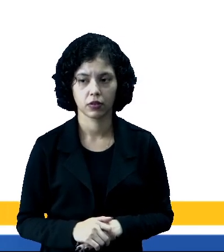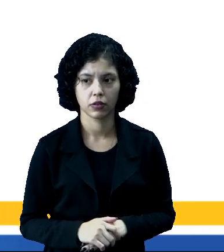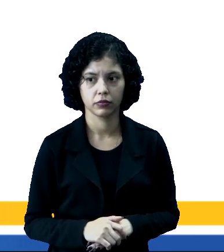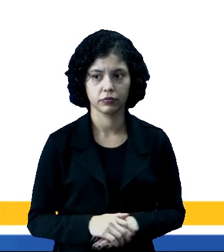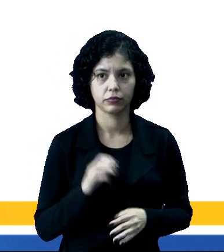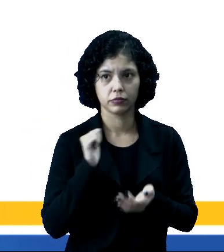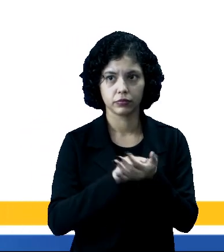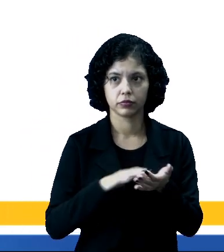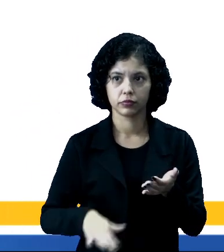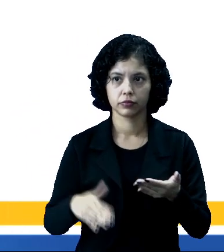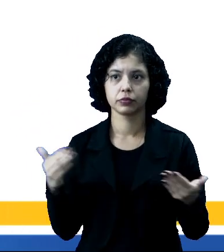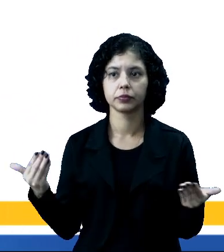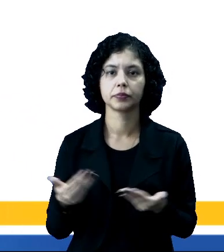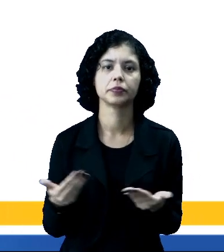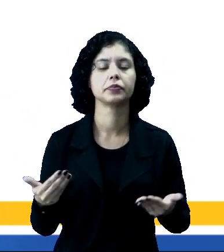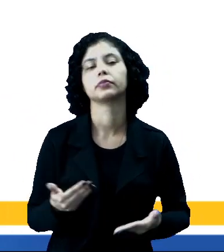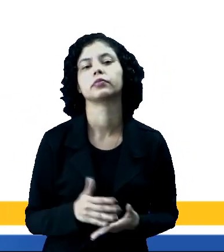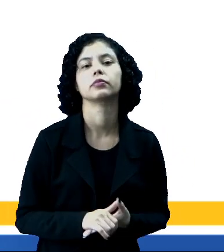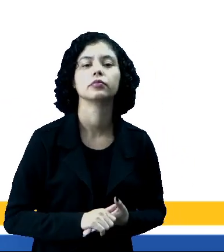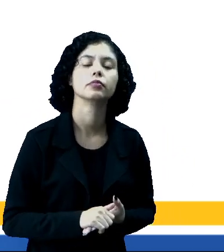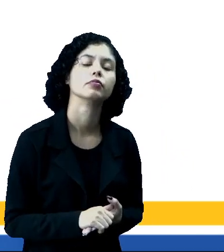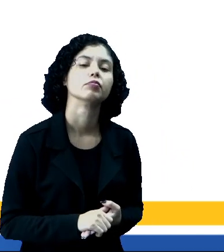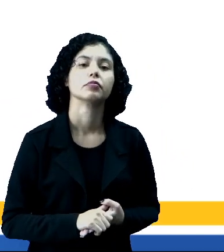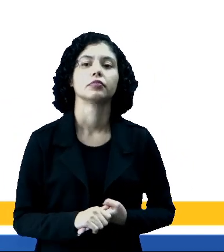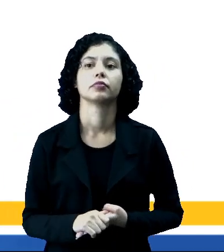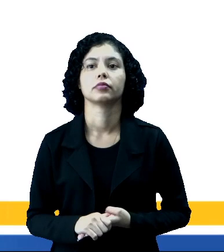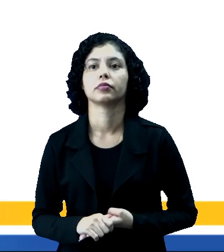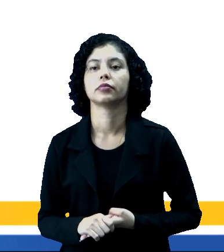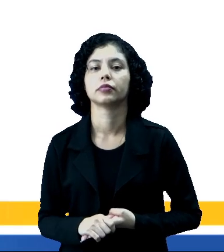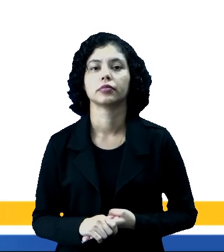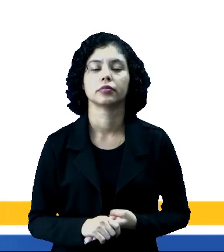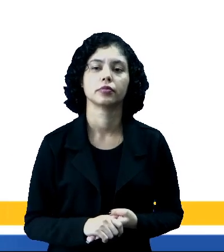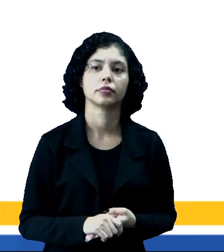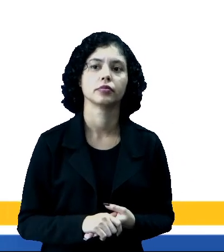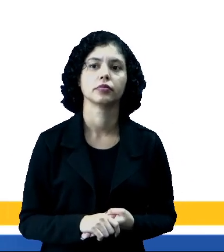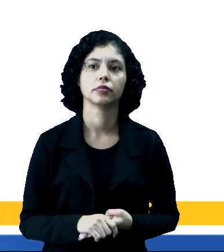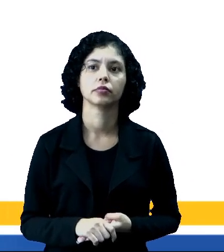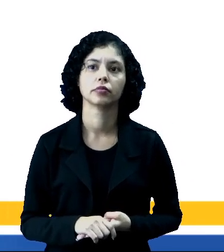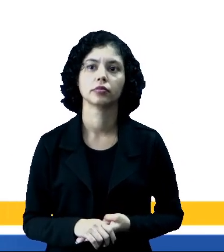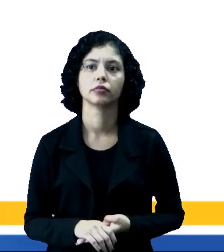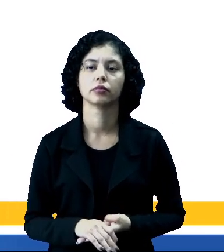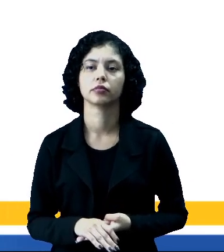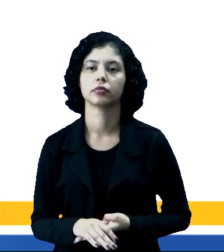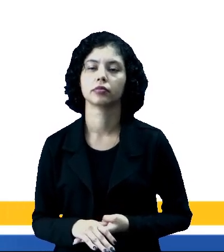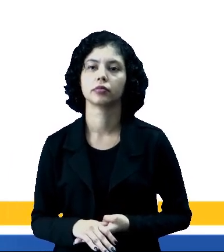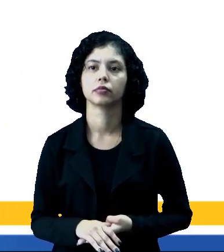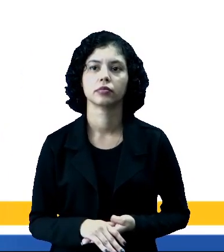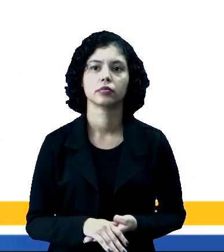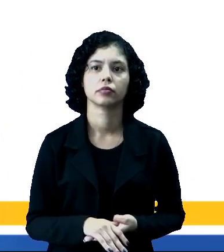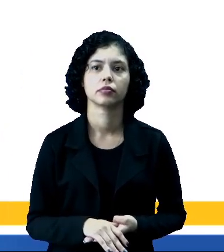Então, galerinha, nós vamos aqui a nossas atividades práticas, né?